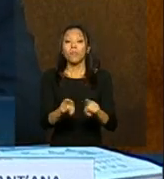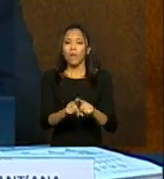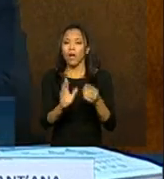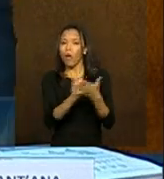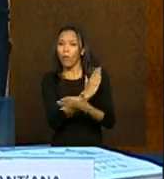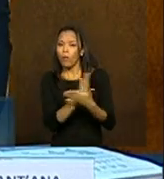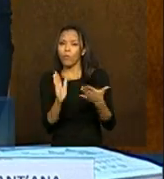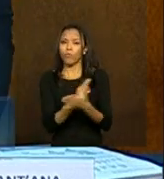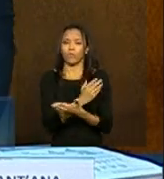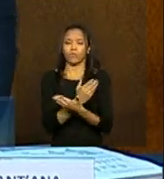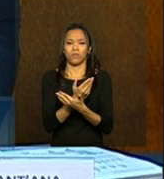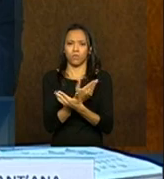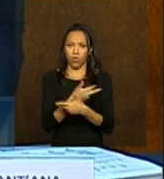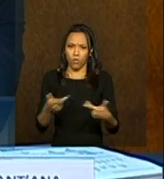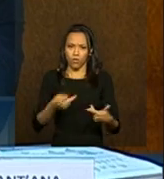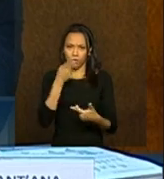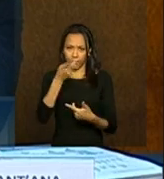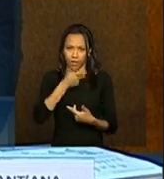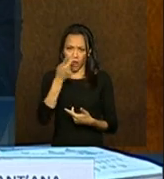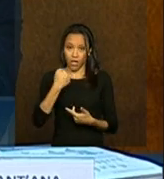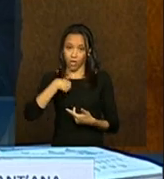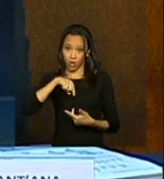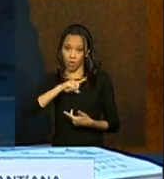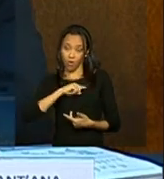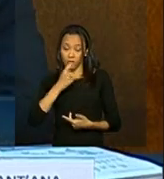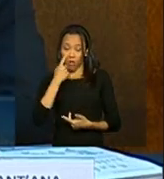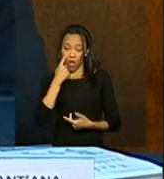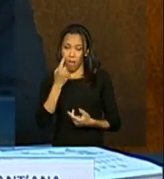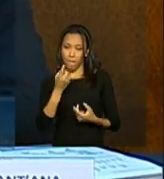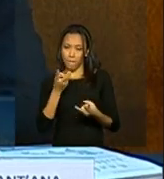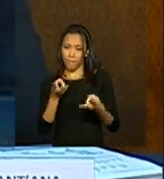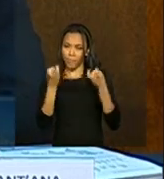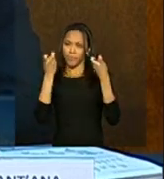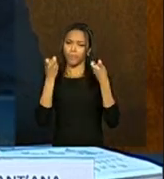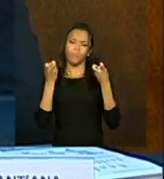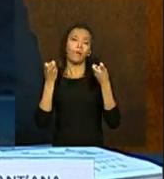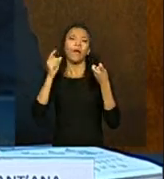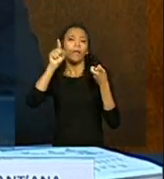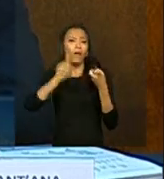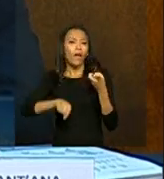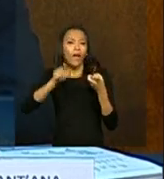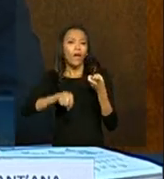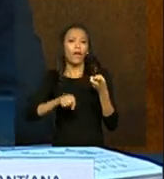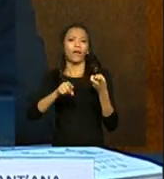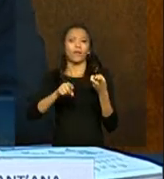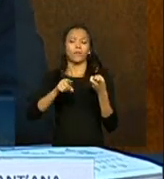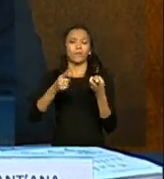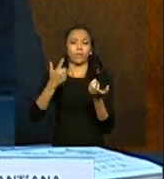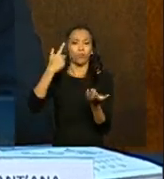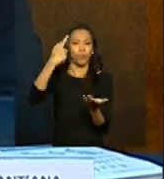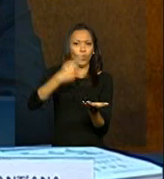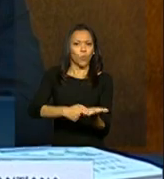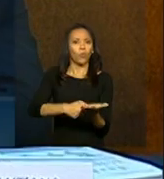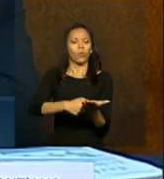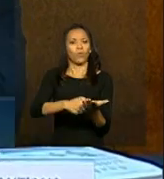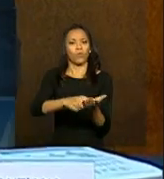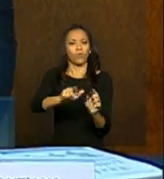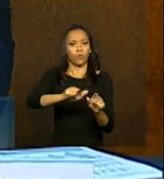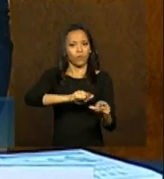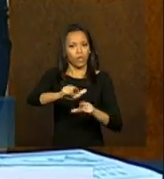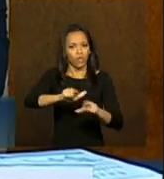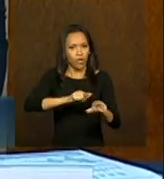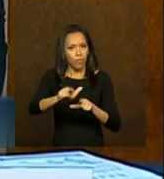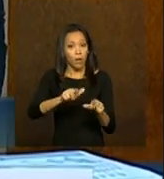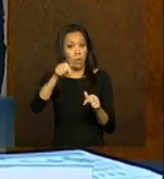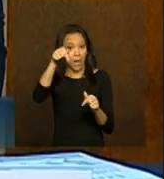apontamentos sobre o que a gente do nosso ponto de observação, vê como uma espécie de agenda futura, não só para esse fórum,